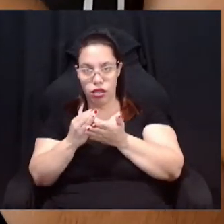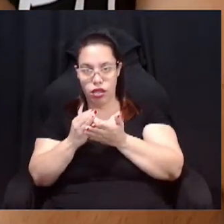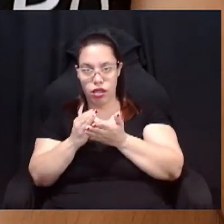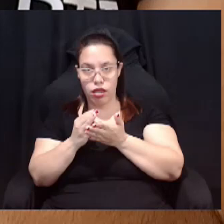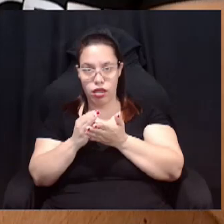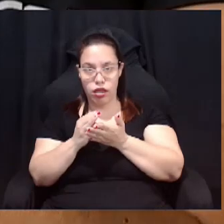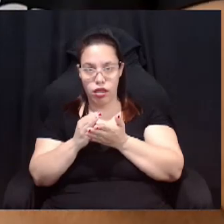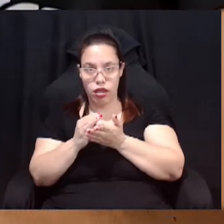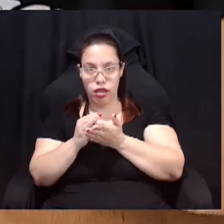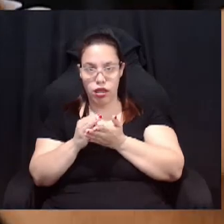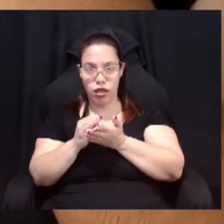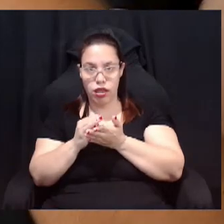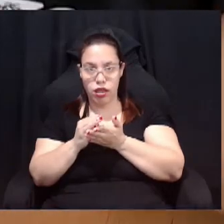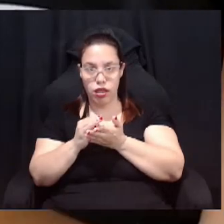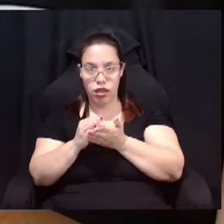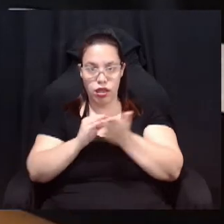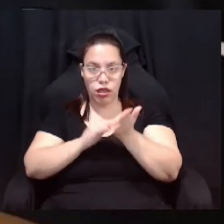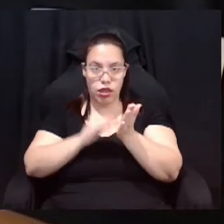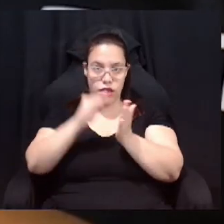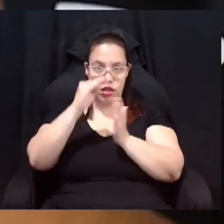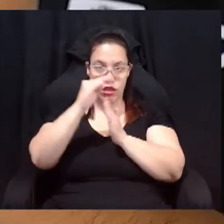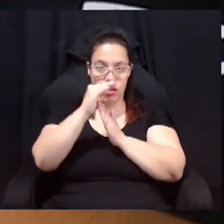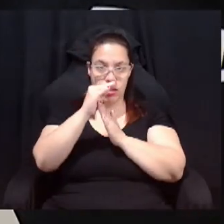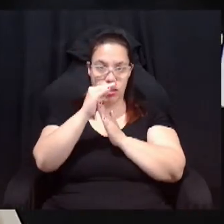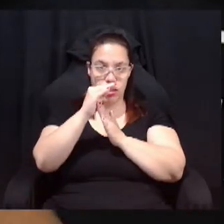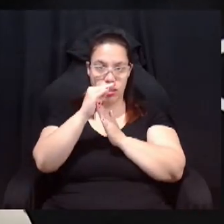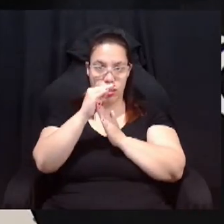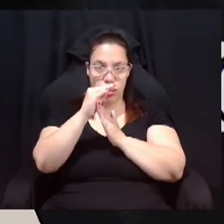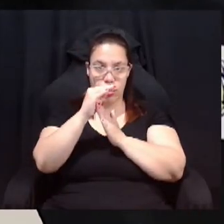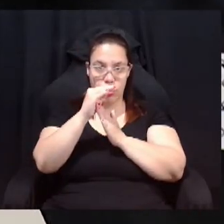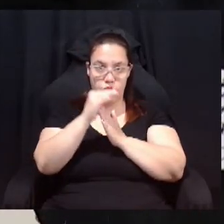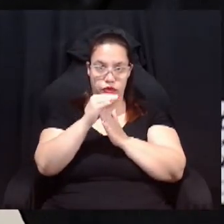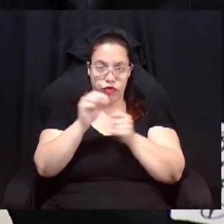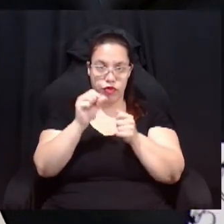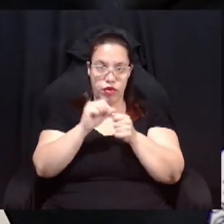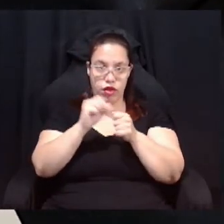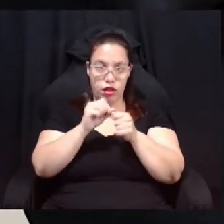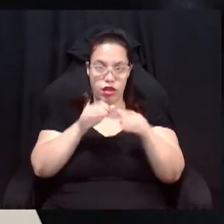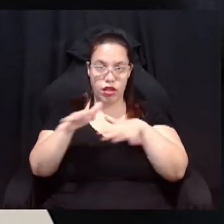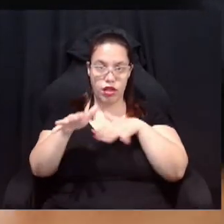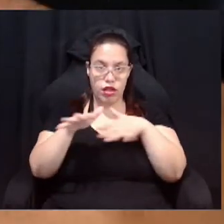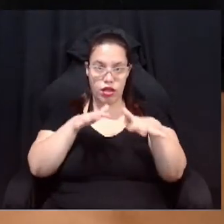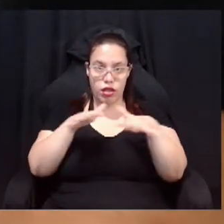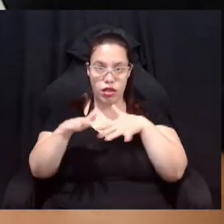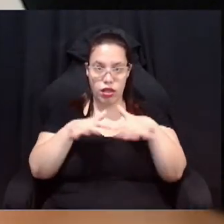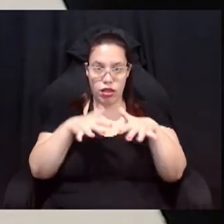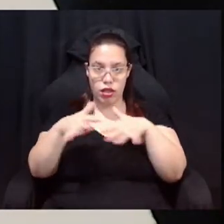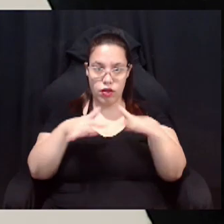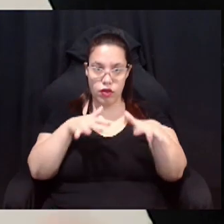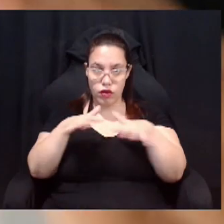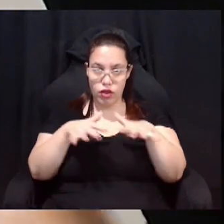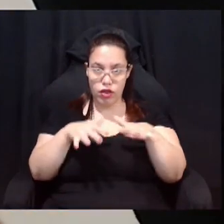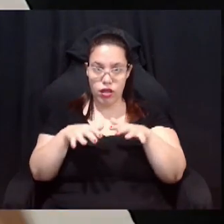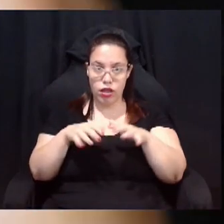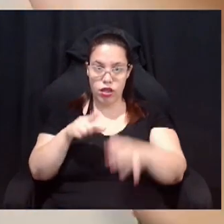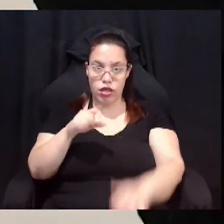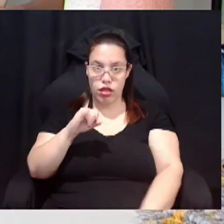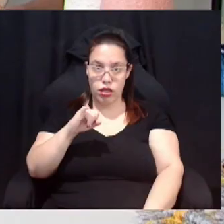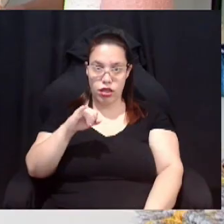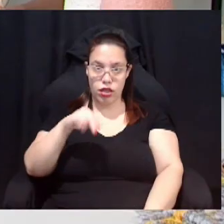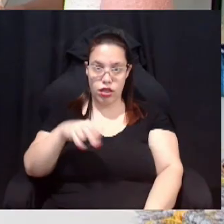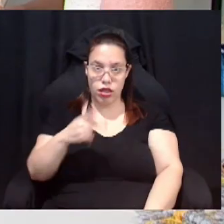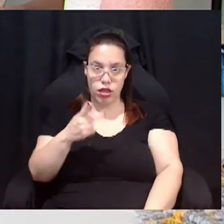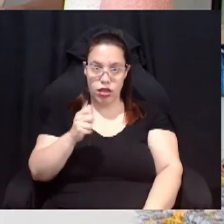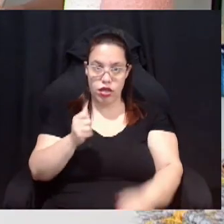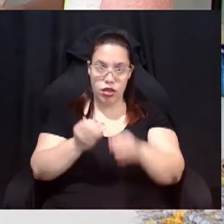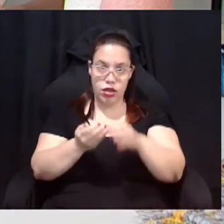prancheta. Então, conforme a gente vai fazendo essa movimentação das linhas, né, ela vai começar